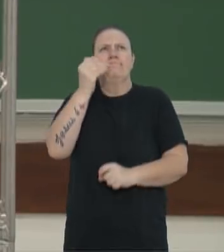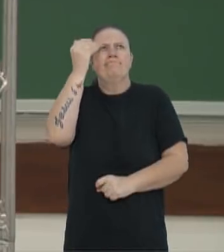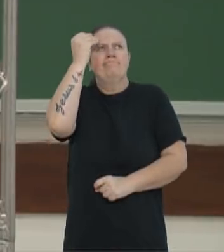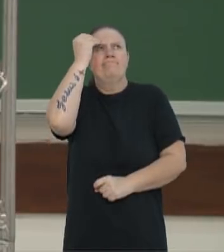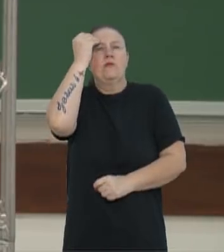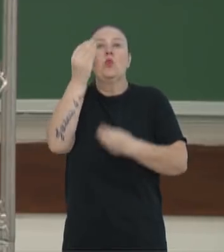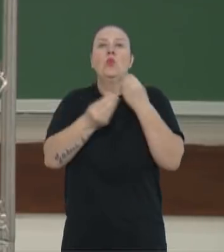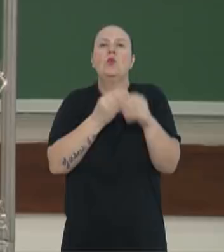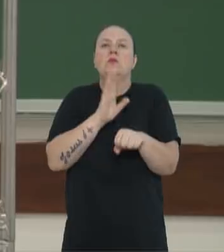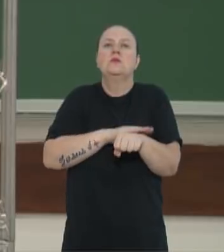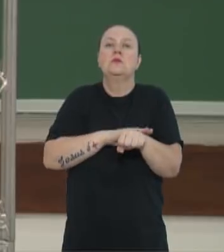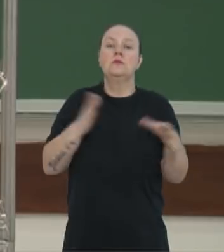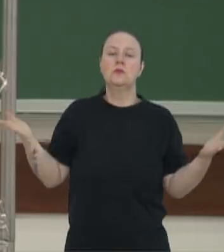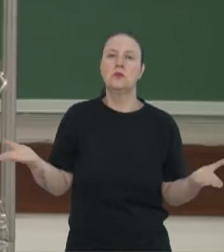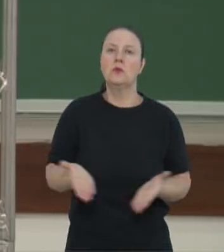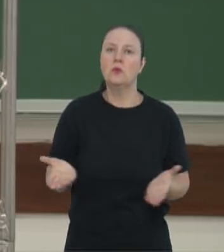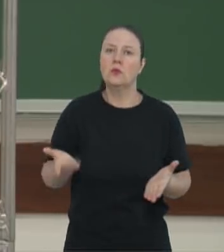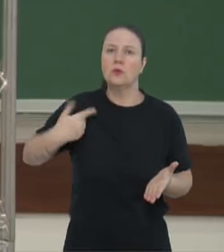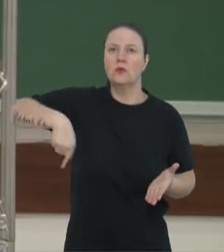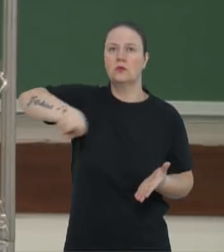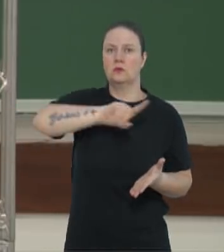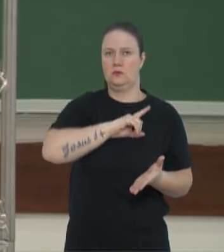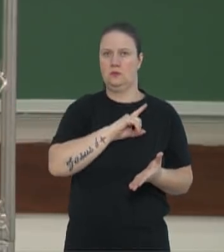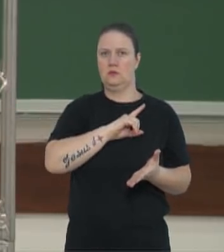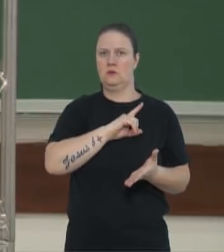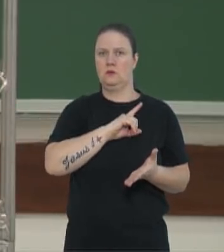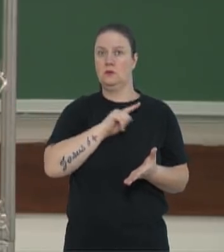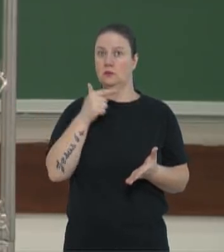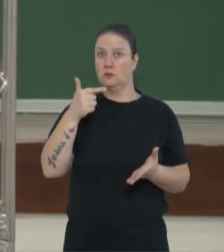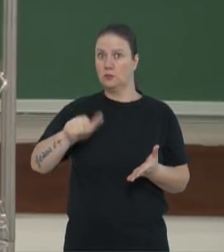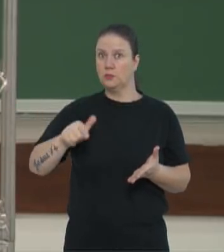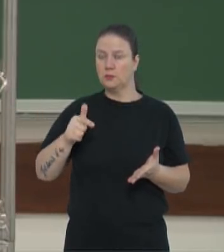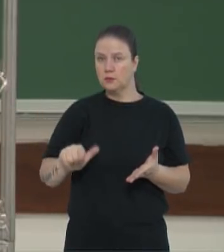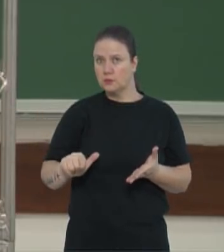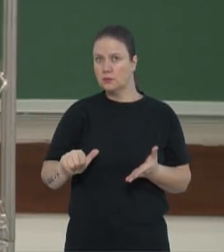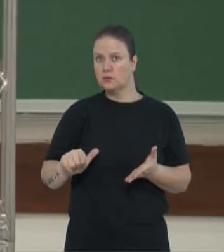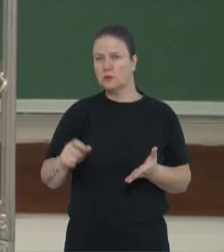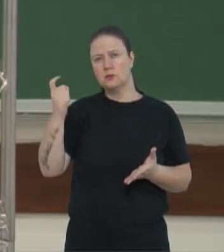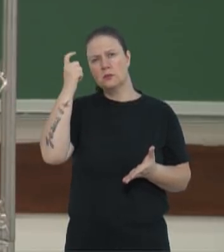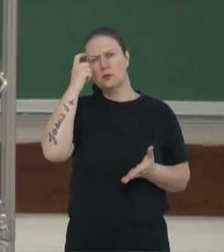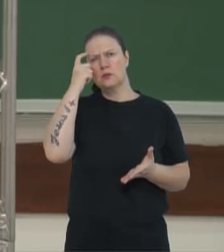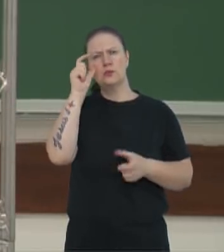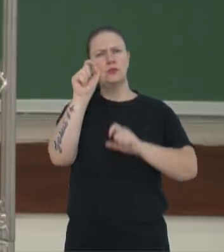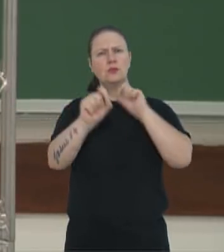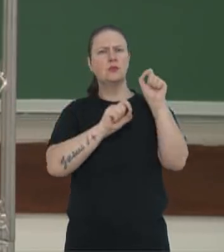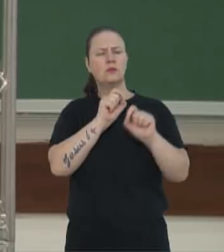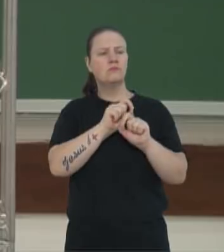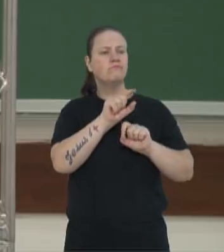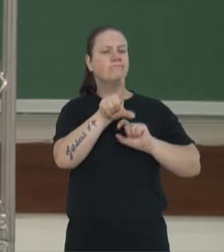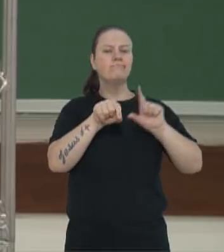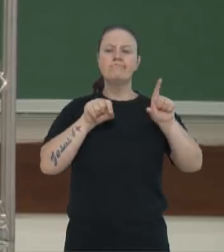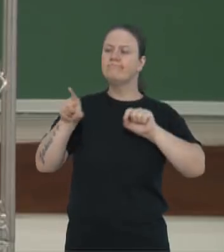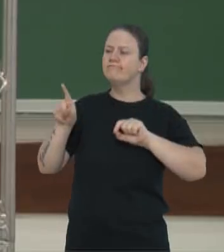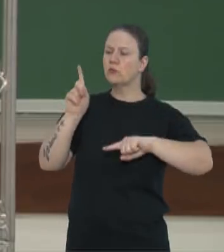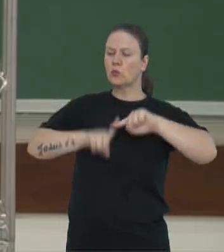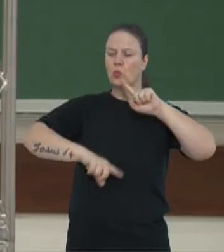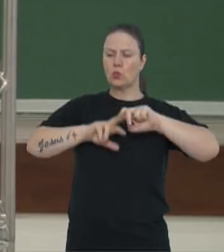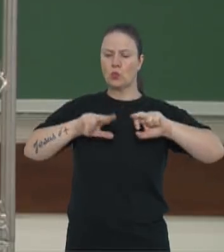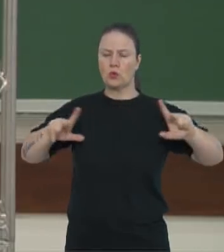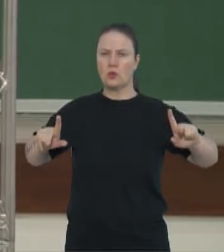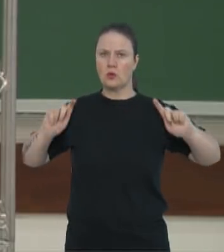nosso tempo, novamente, né? Como a gente já teve uma questão ali, o espírito do nosso tempo, pensar quais são os objetos que